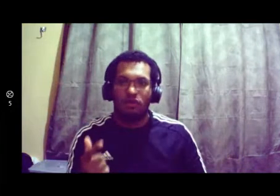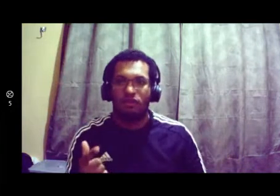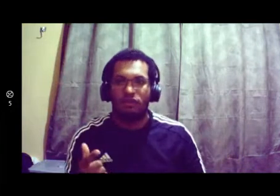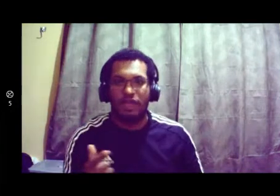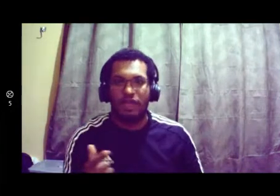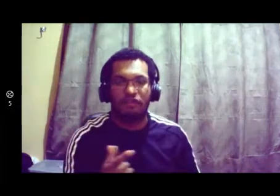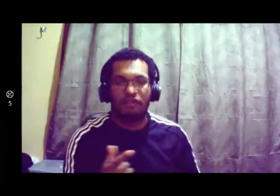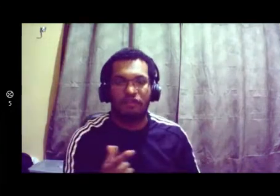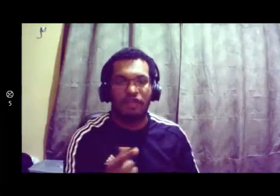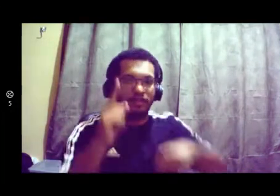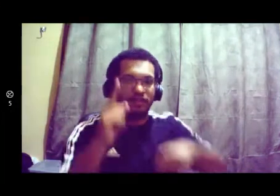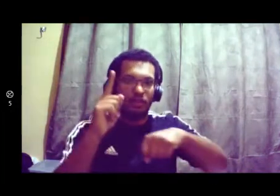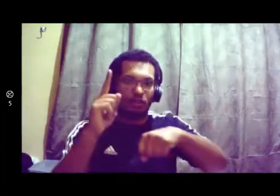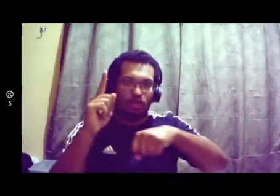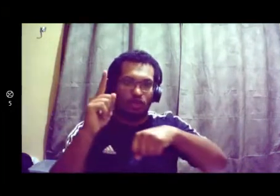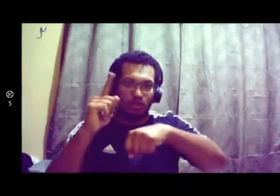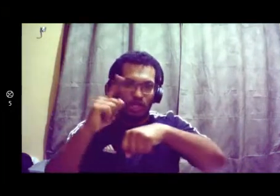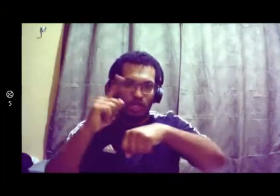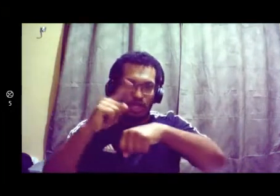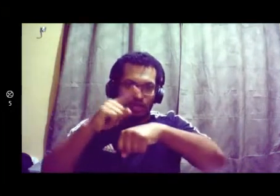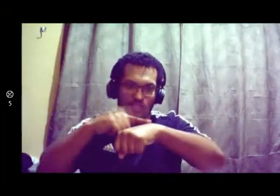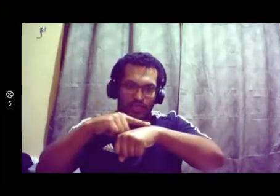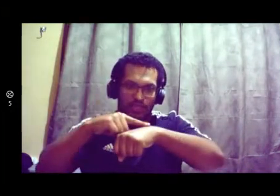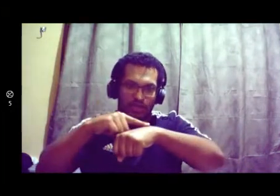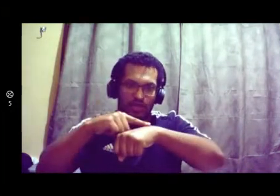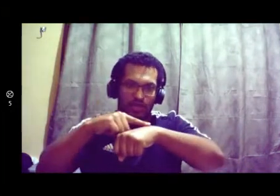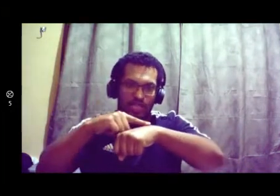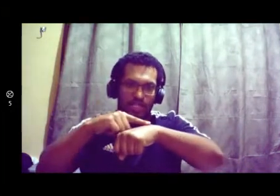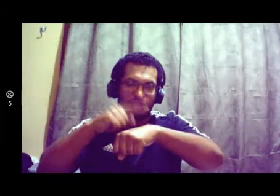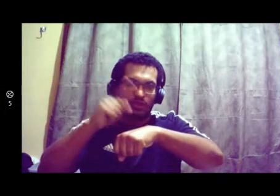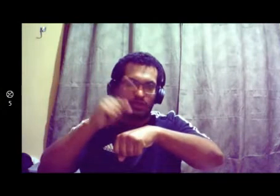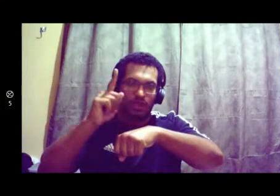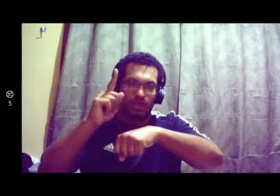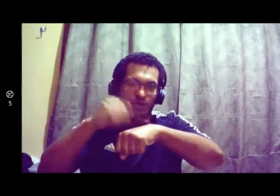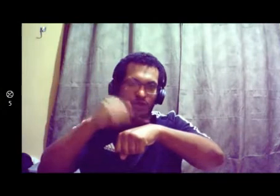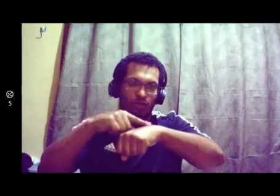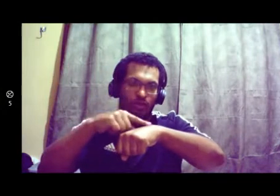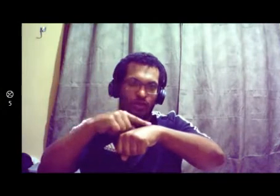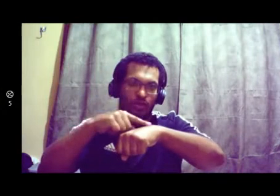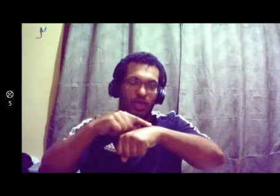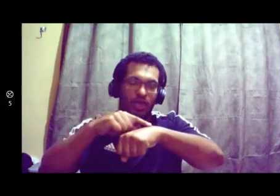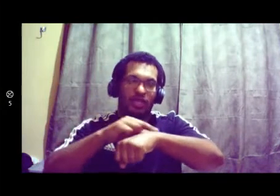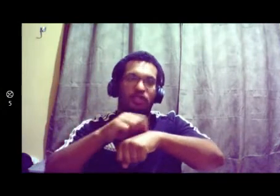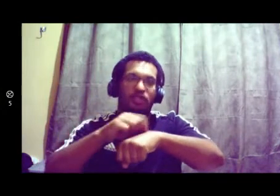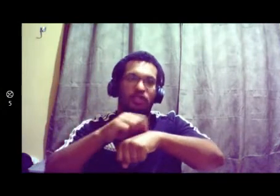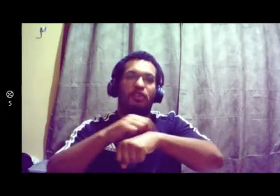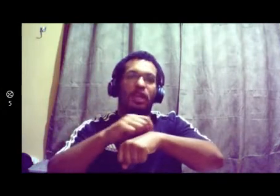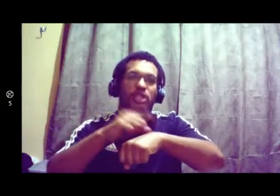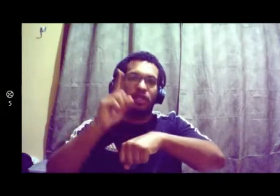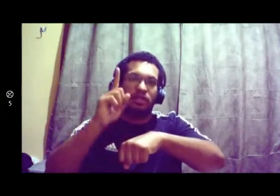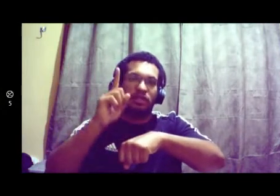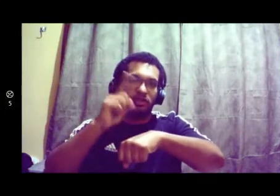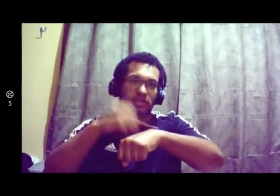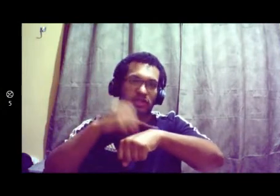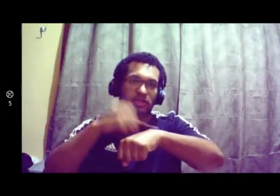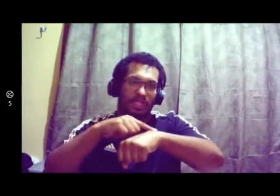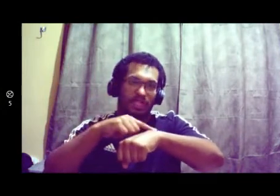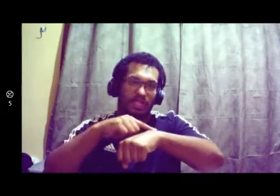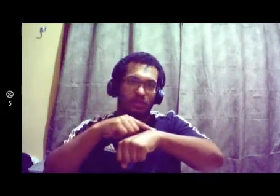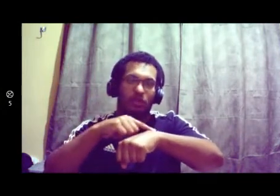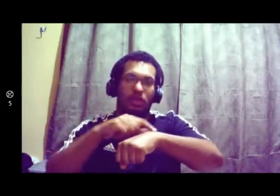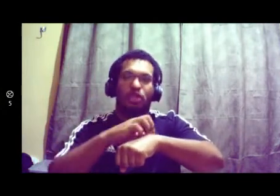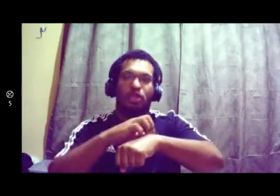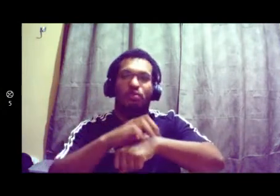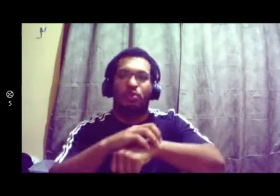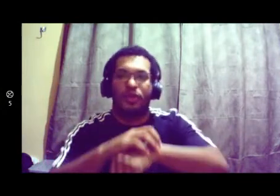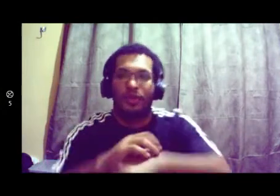Ou ele é feito também assim, ó, só com o indicador fazendo assim, ó, indo na direção do punho, que é onde fica o relógio, né? Você vai na direção